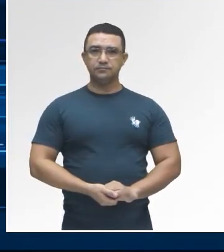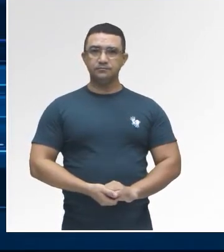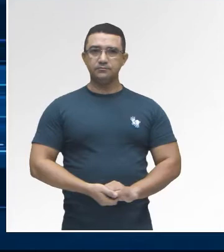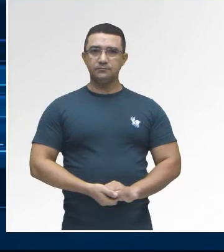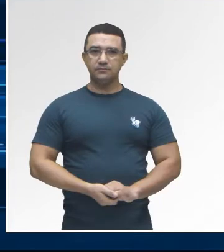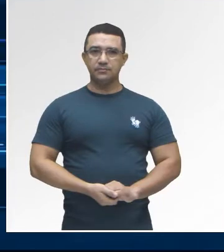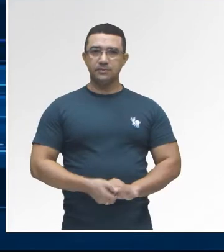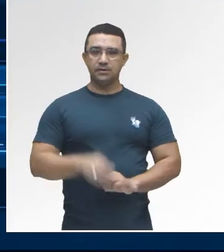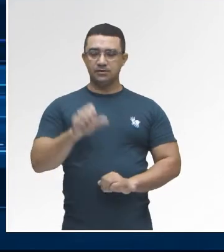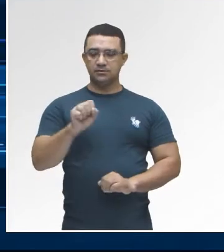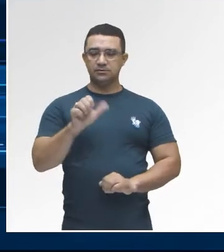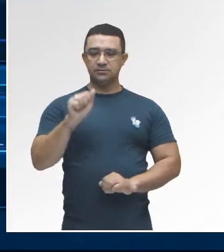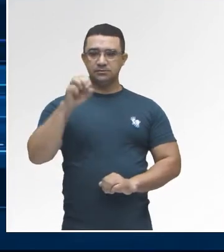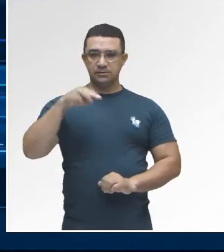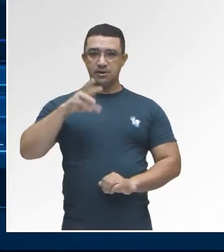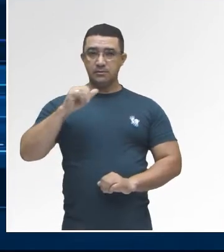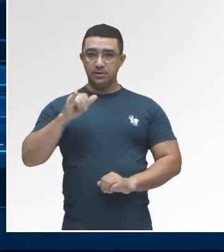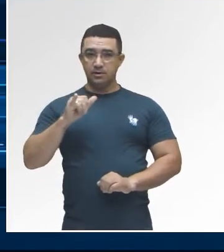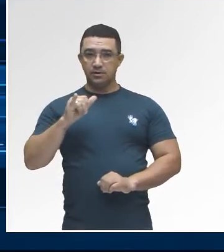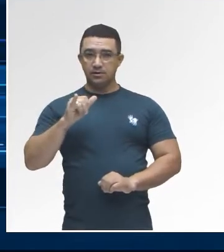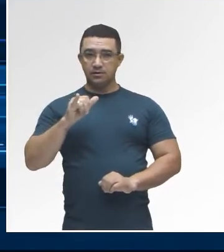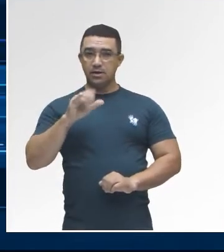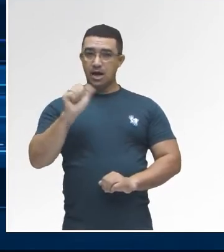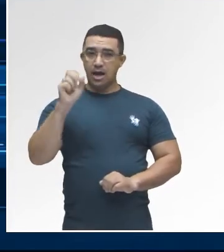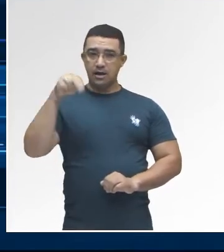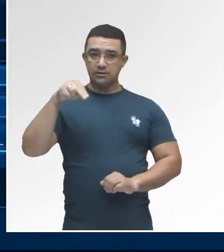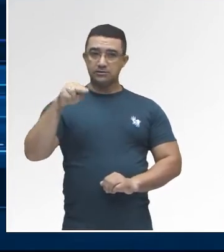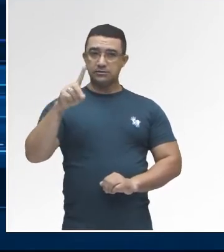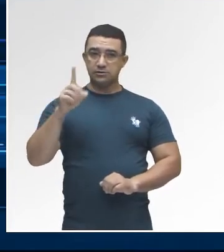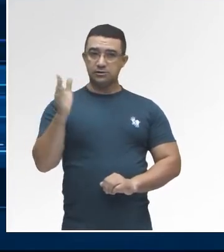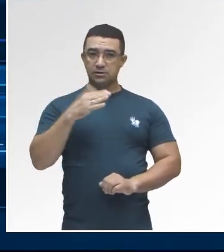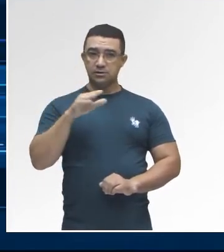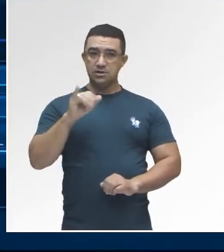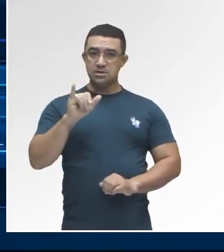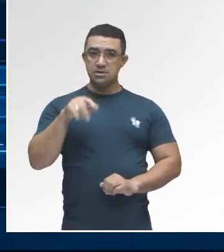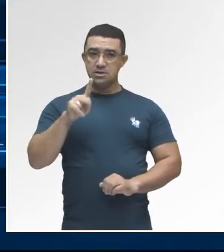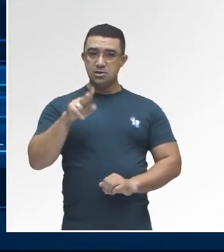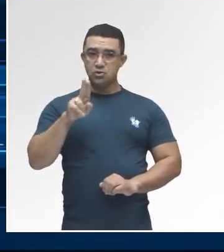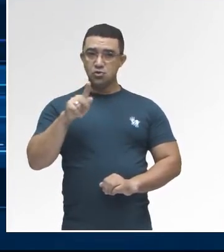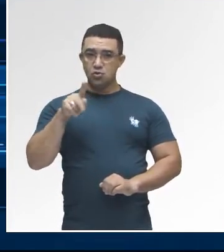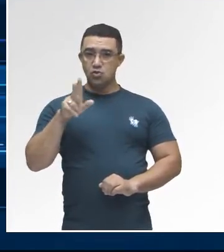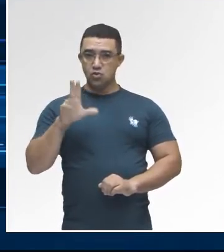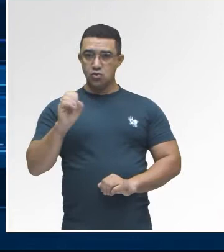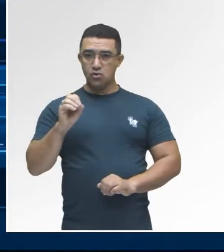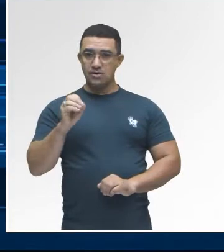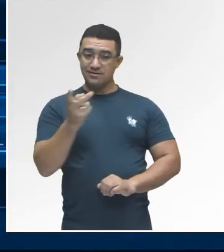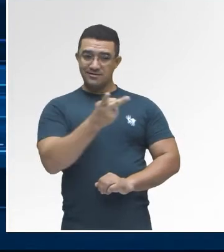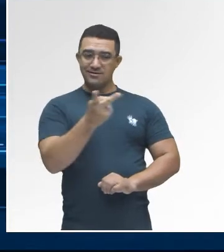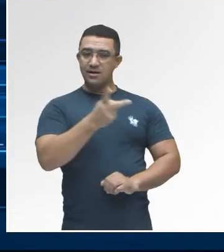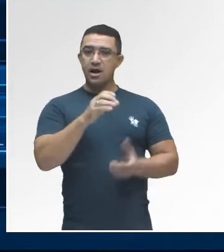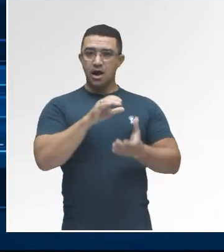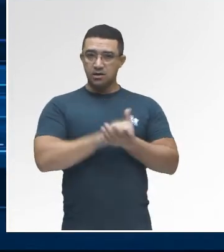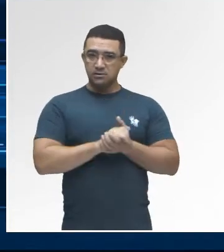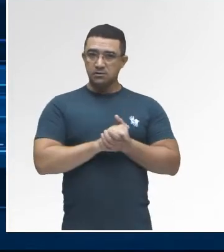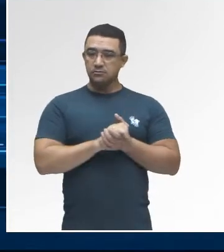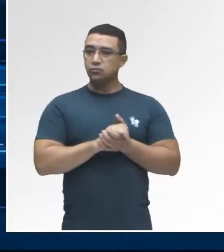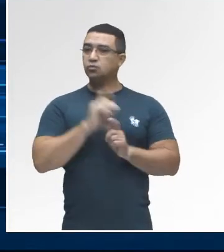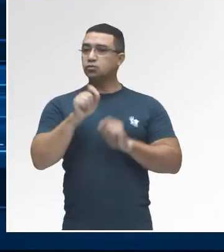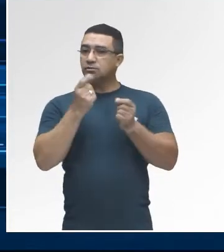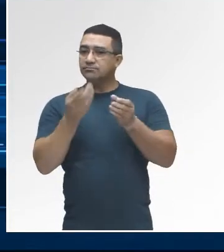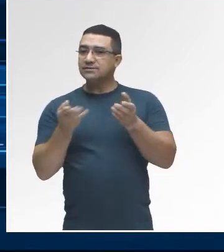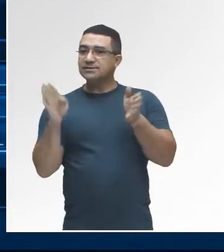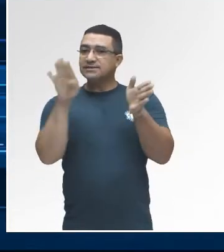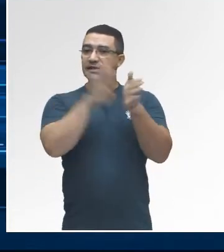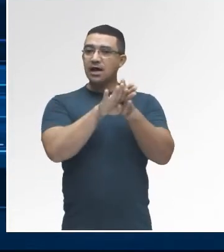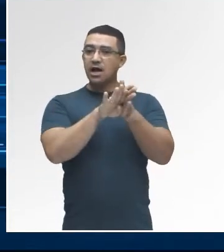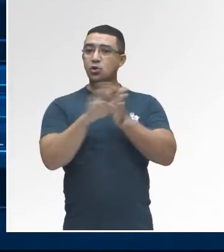Sammy e Ikuko, né, os dois são um casal, né, have just arrived, eles acabaram de chegar at their new house, na